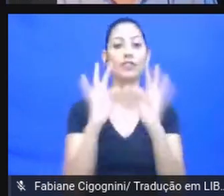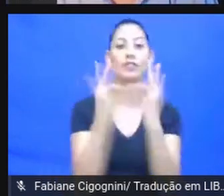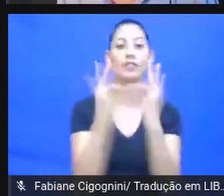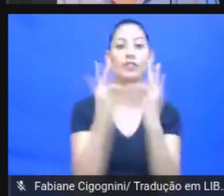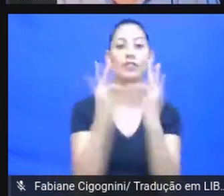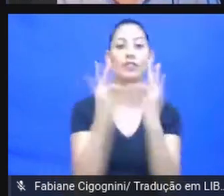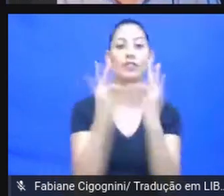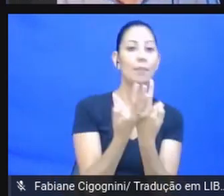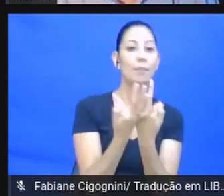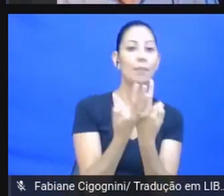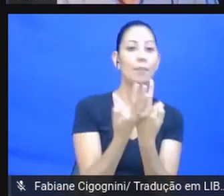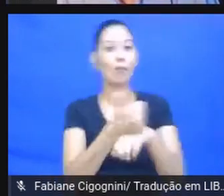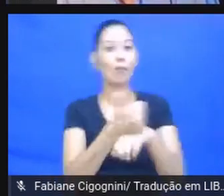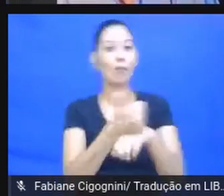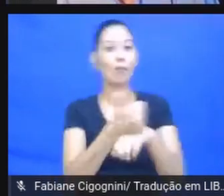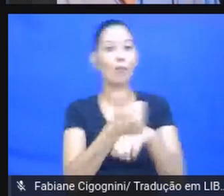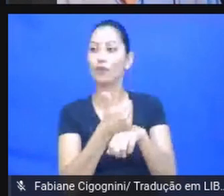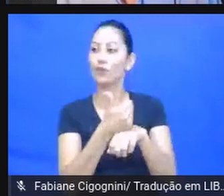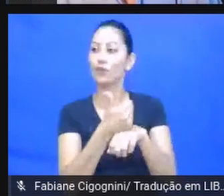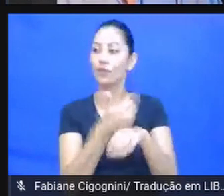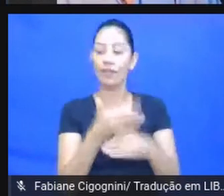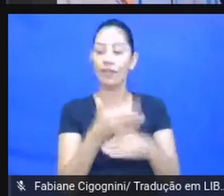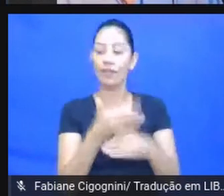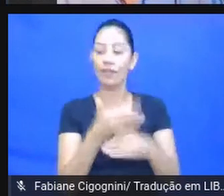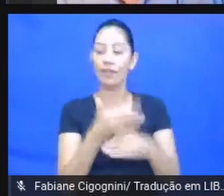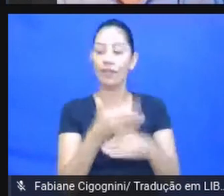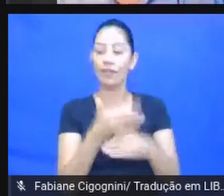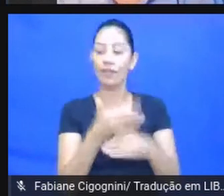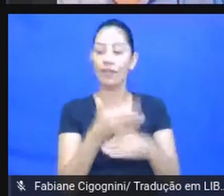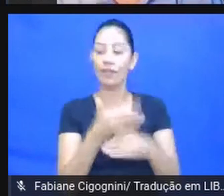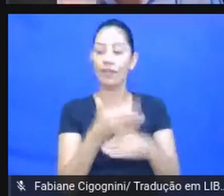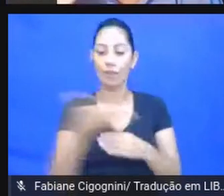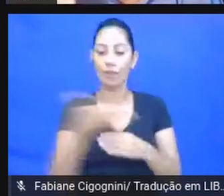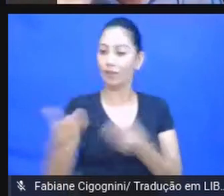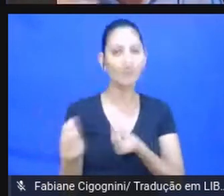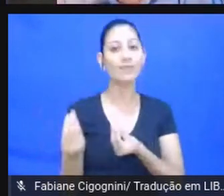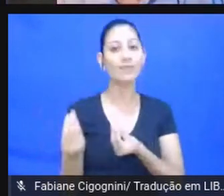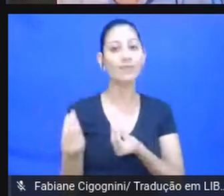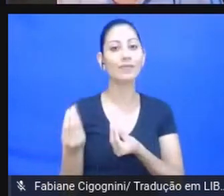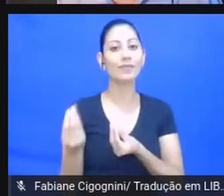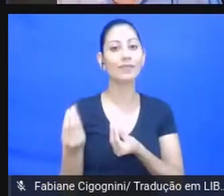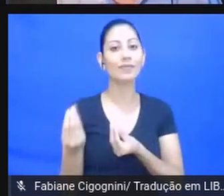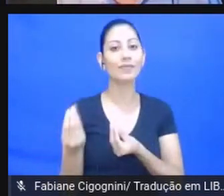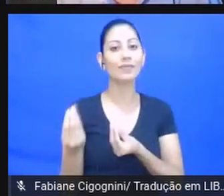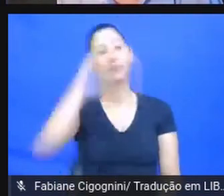e as profissionais. Muitos colegiados, desde